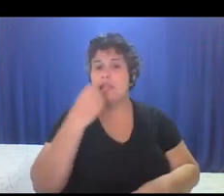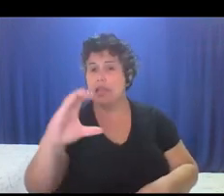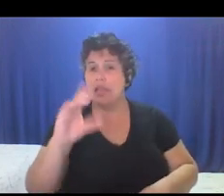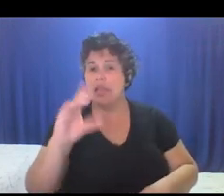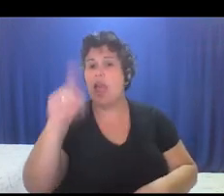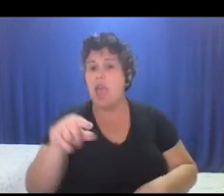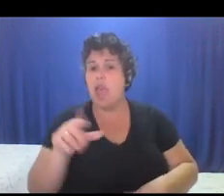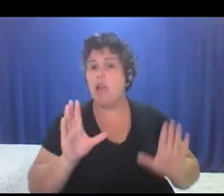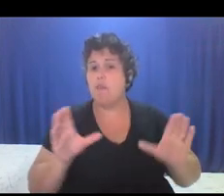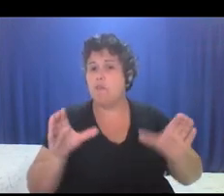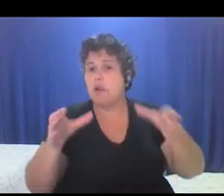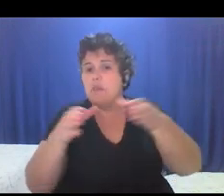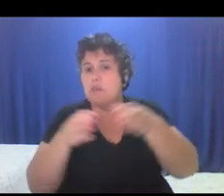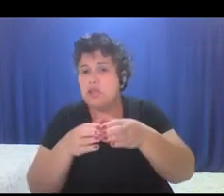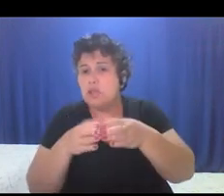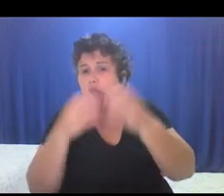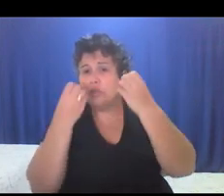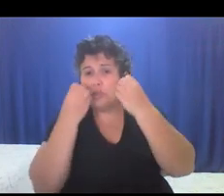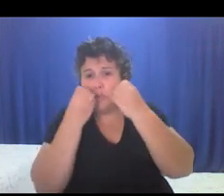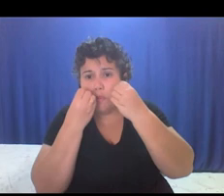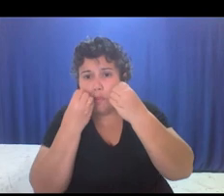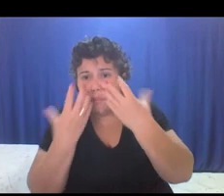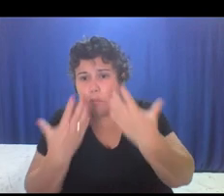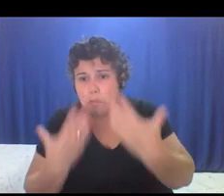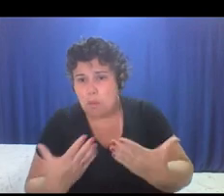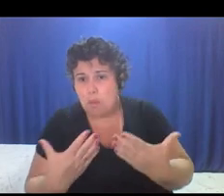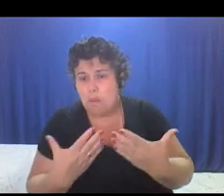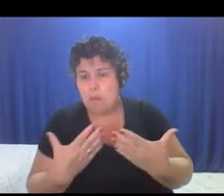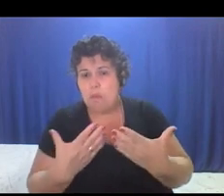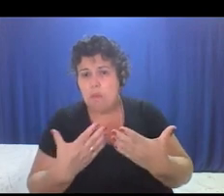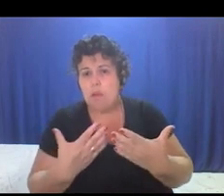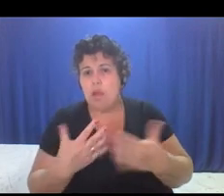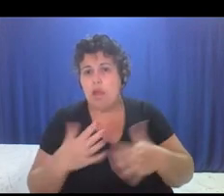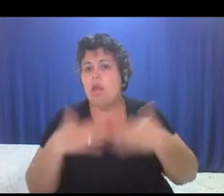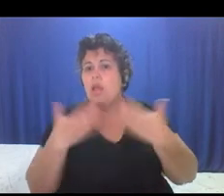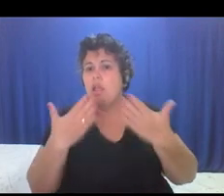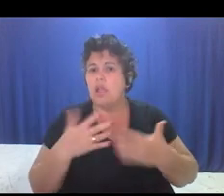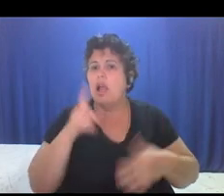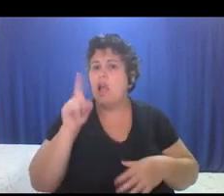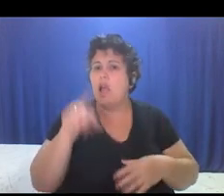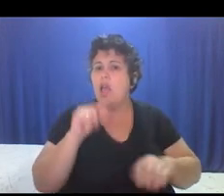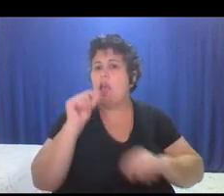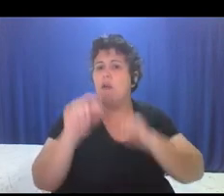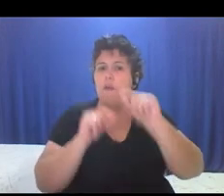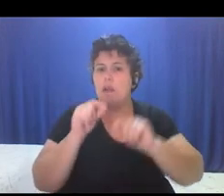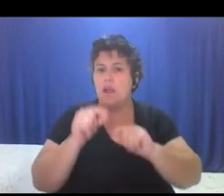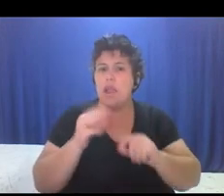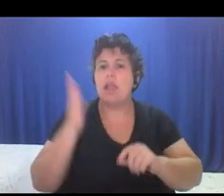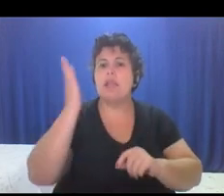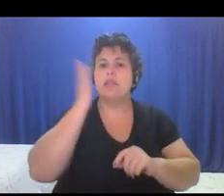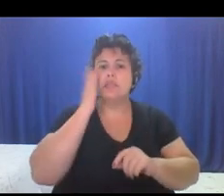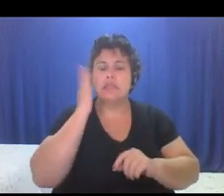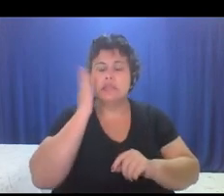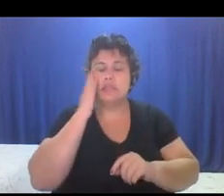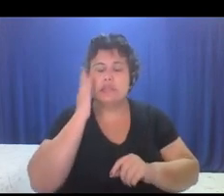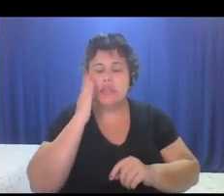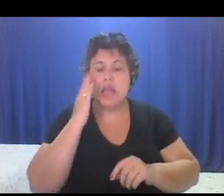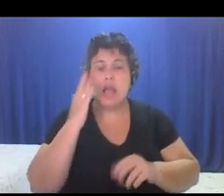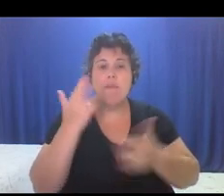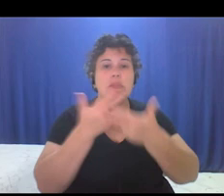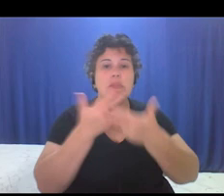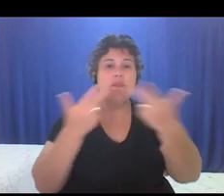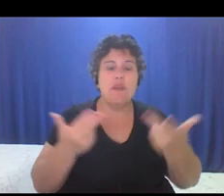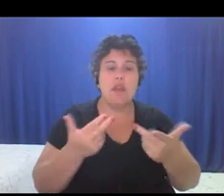tem muita gente muito boa. Que sabe muito daquilo. E você pode fazer trocas aqui